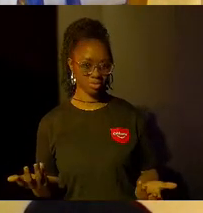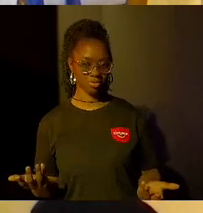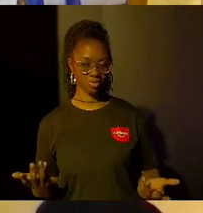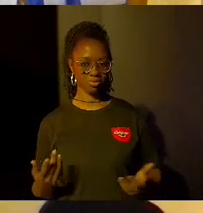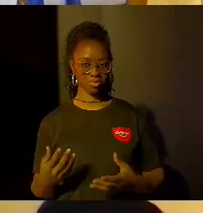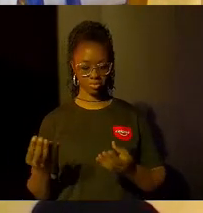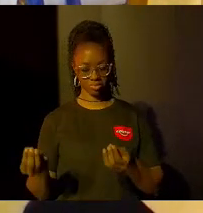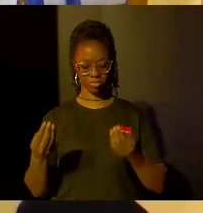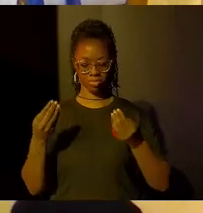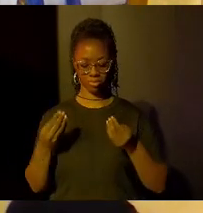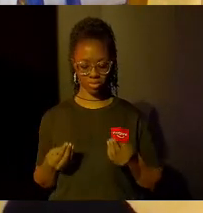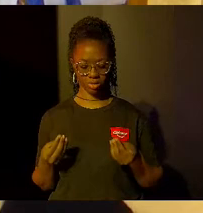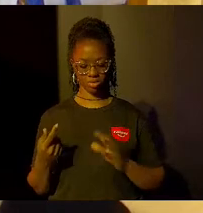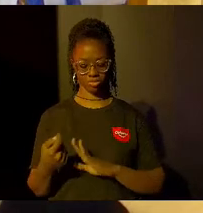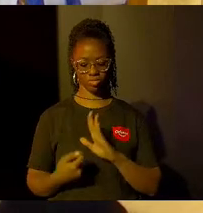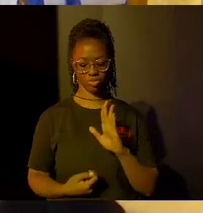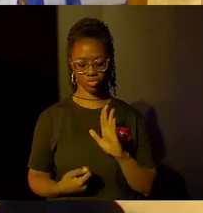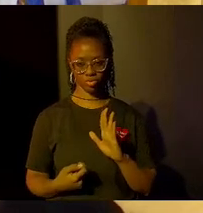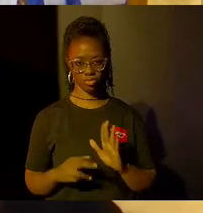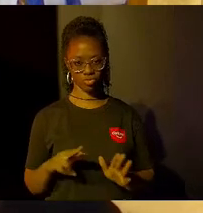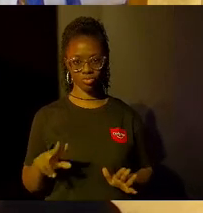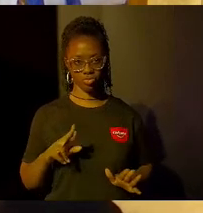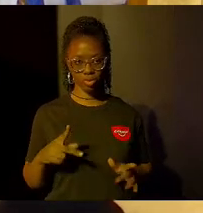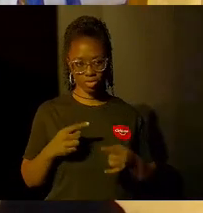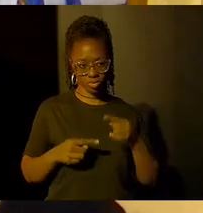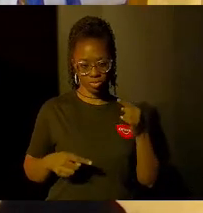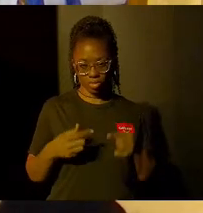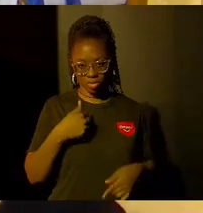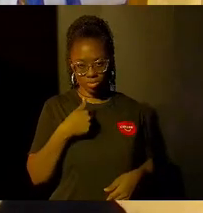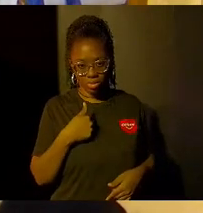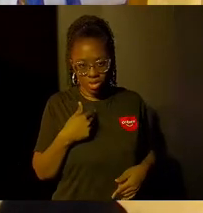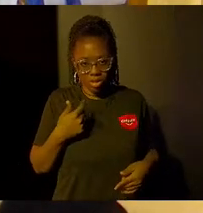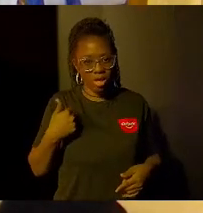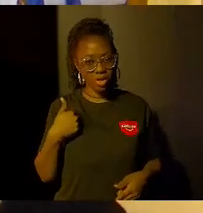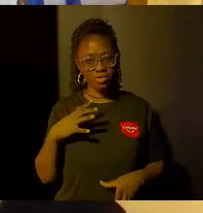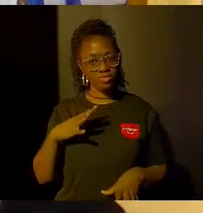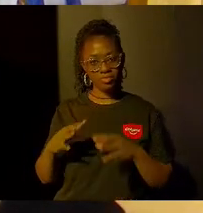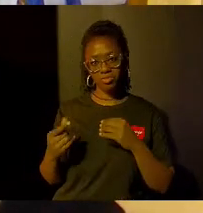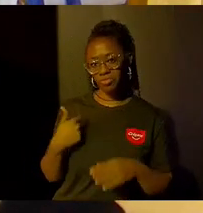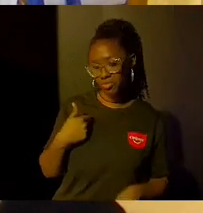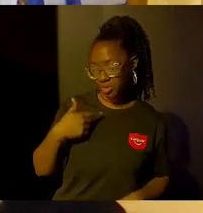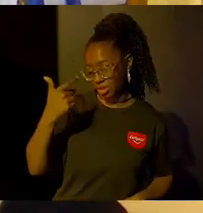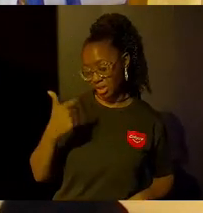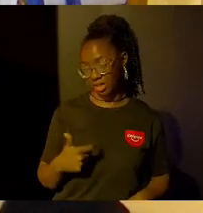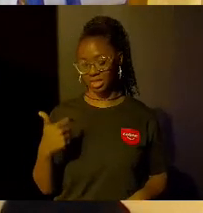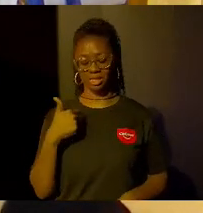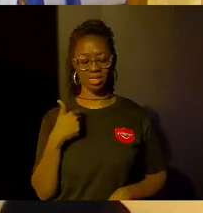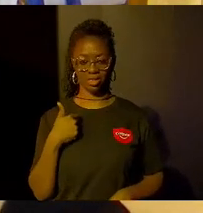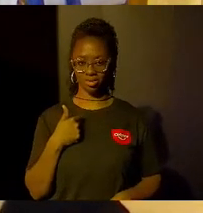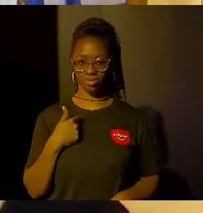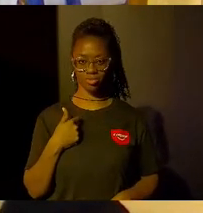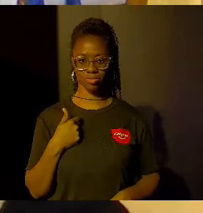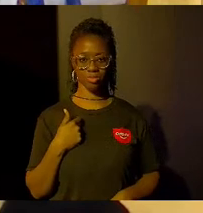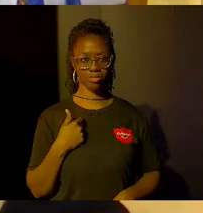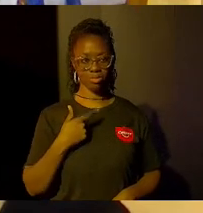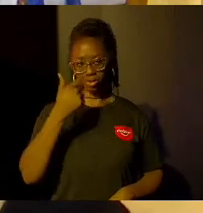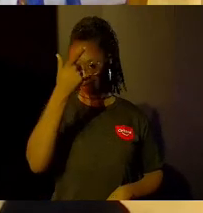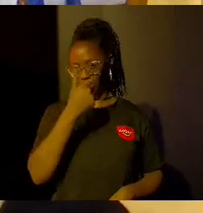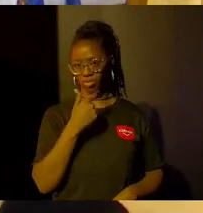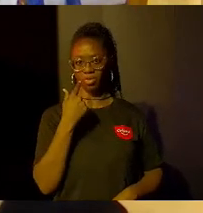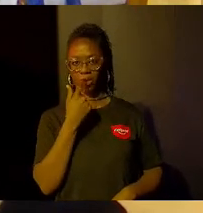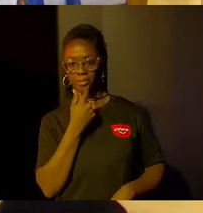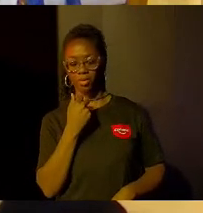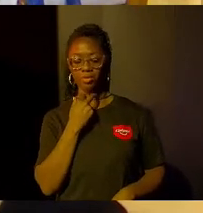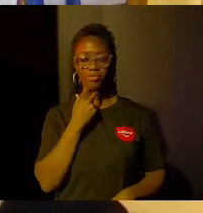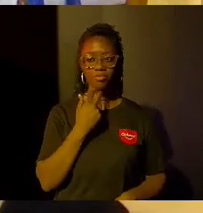que não é o que eu diria eu não consigo fugir do fato de que seja eu é meu rosto a minha boca